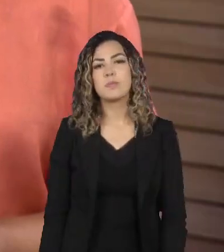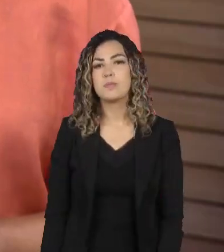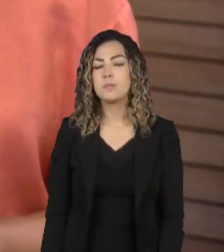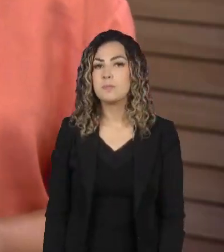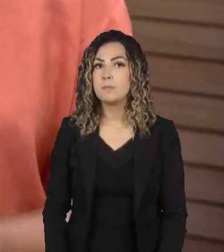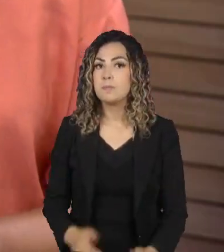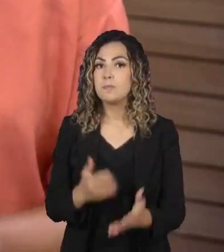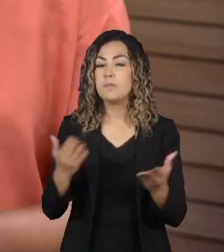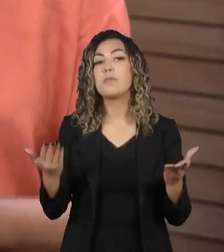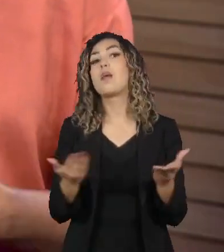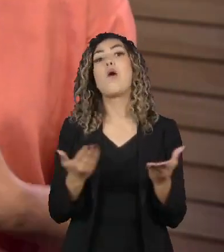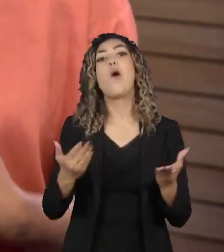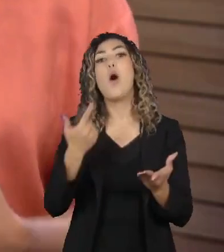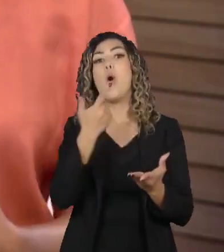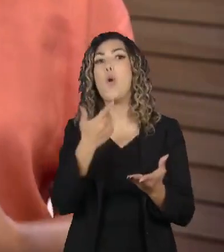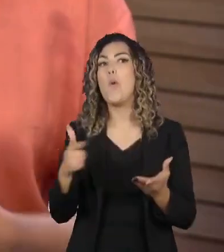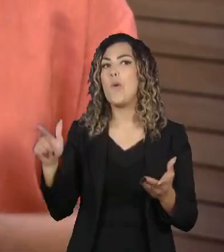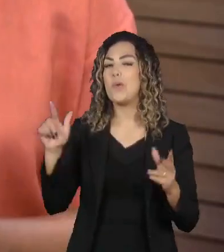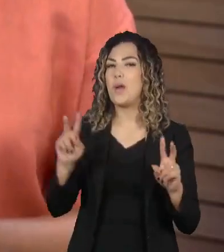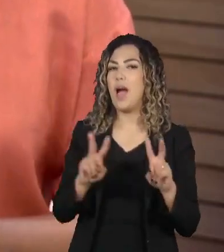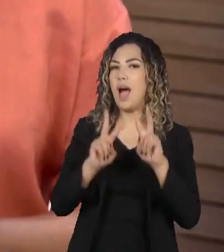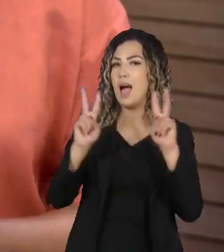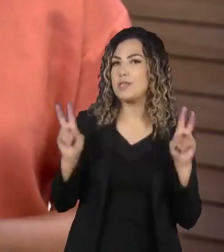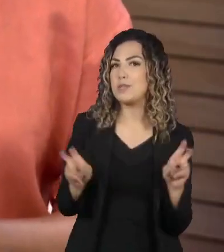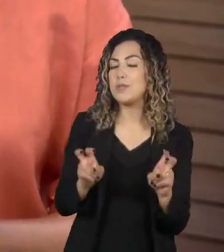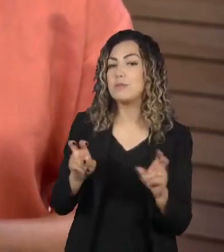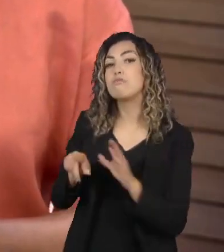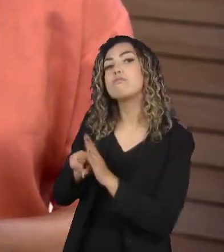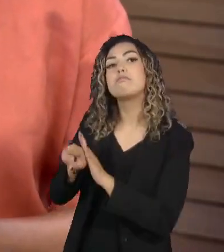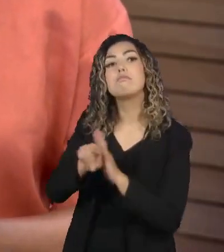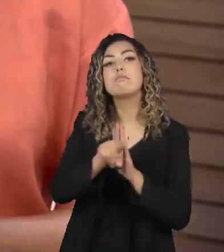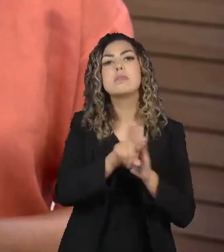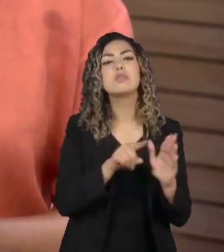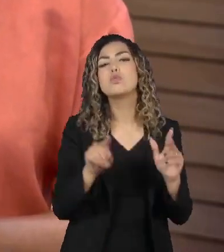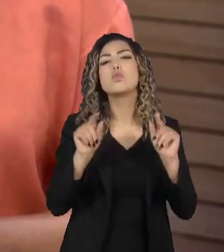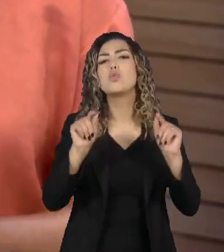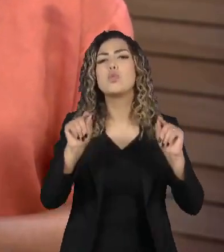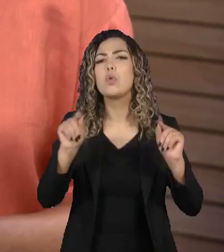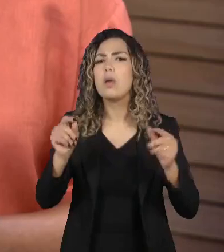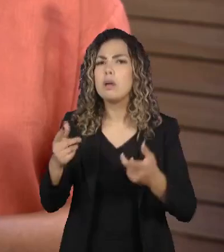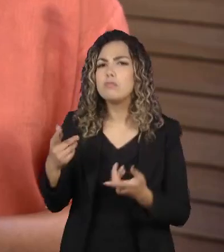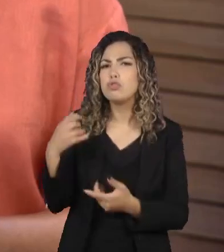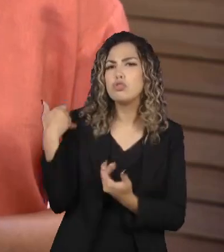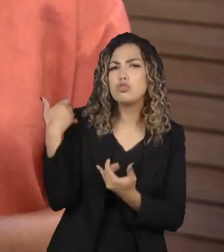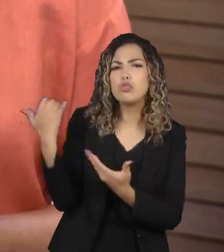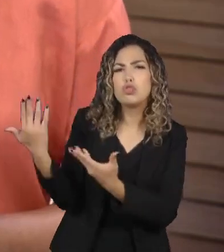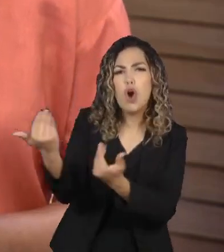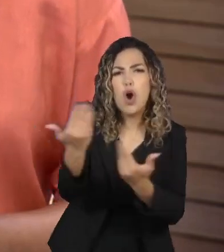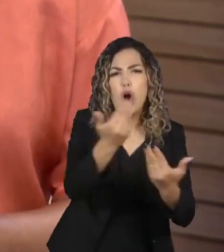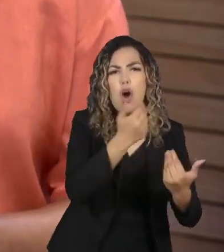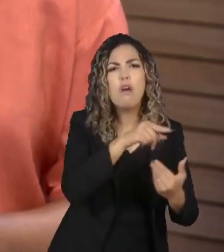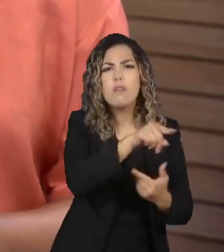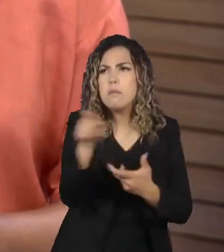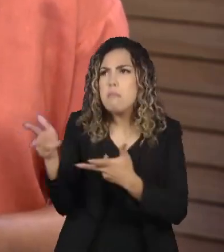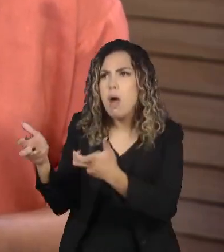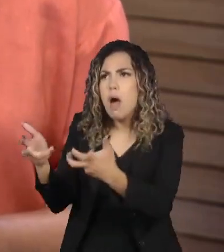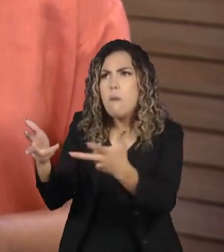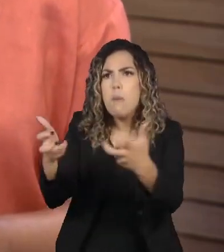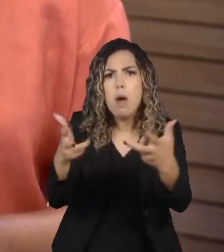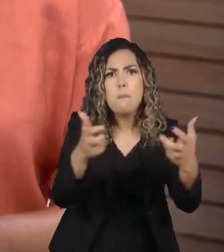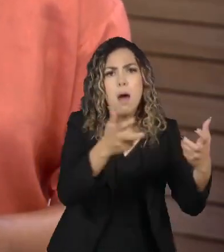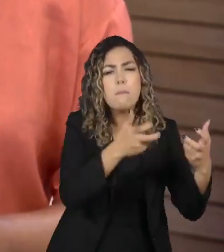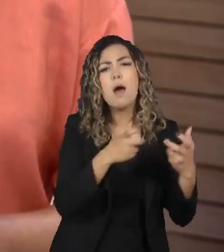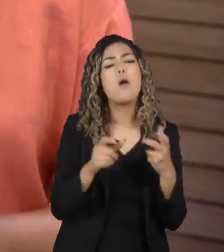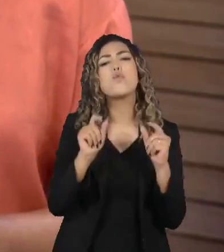Agora a gente muda de assunto e traz uma nova pesquisa sobre o tempo de uso das redes sociais entre adolescentes, que mostra o aumento